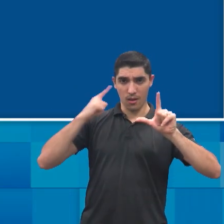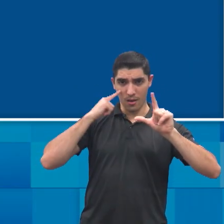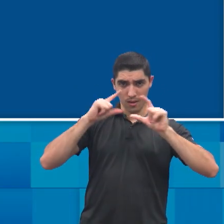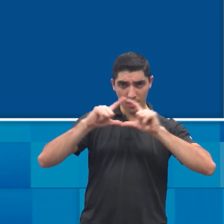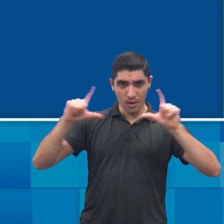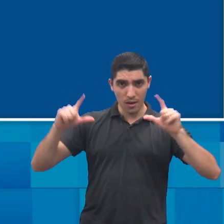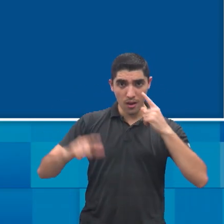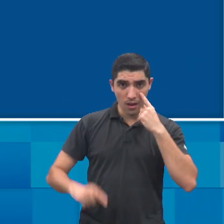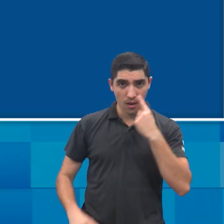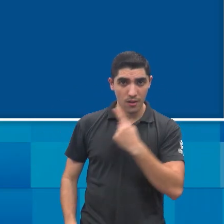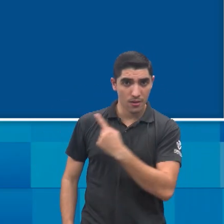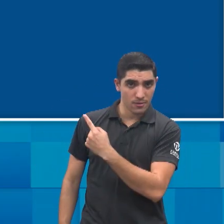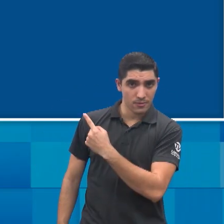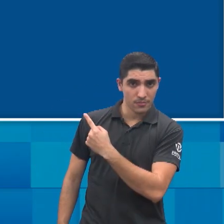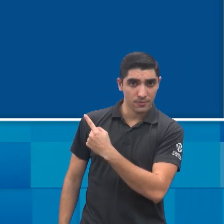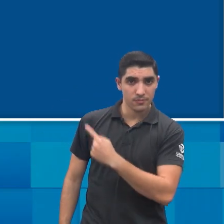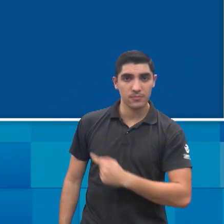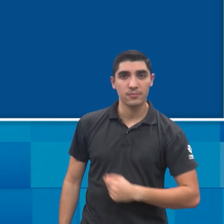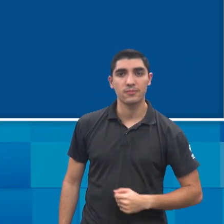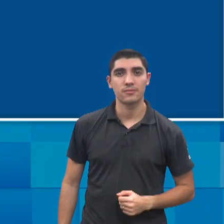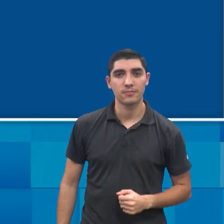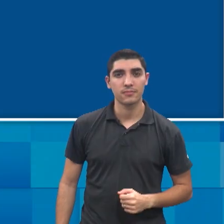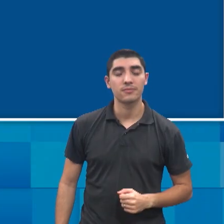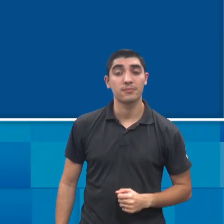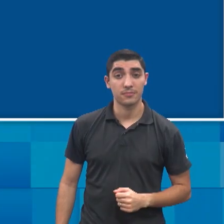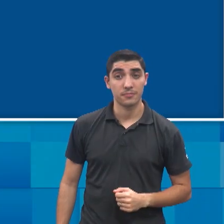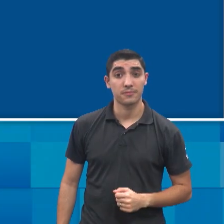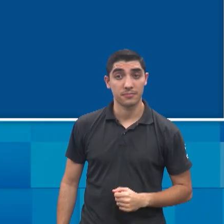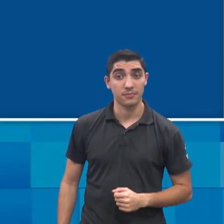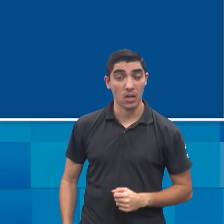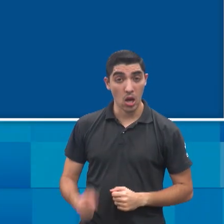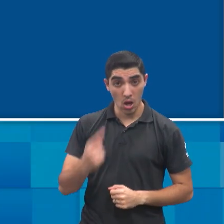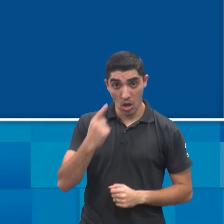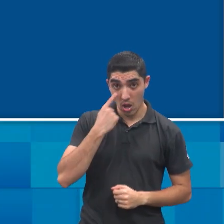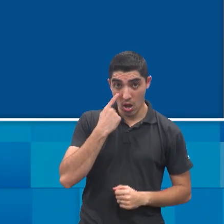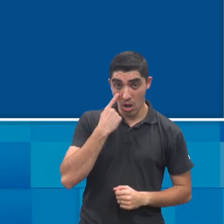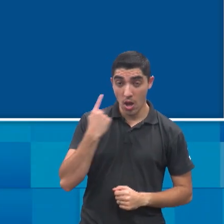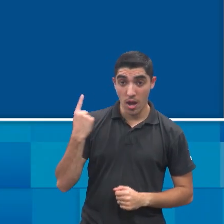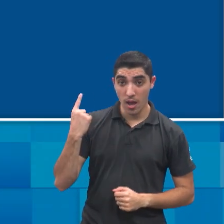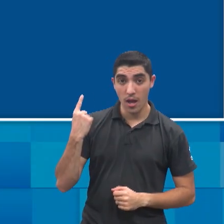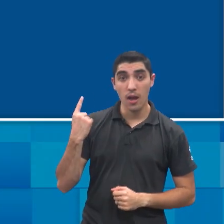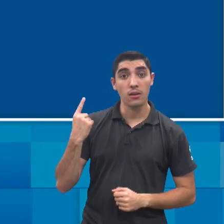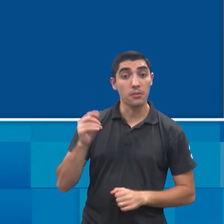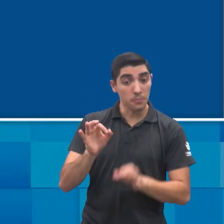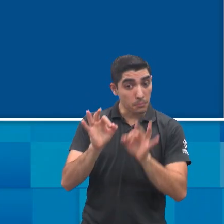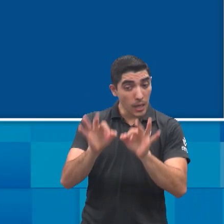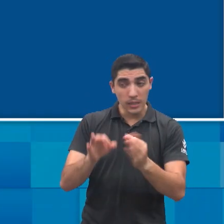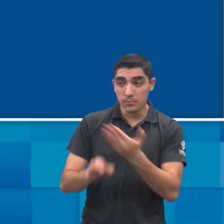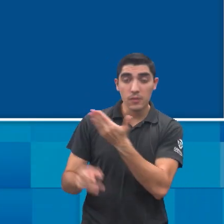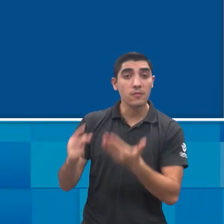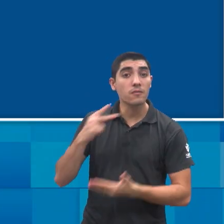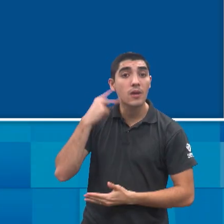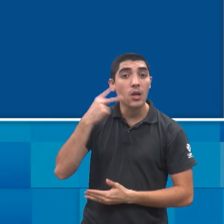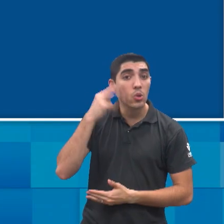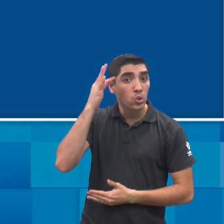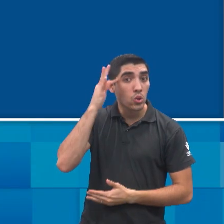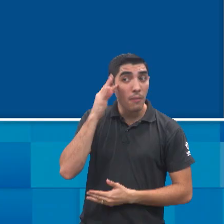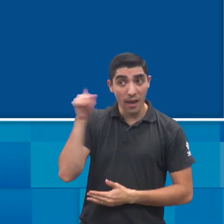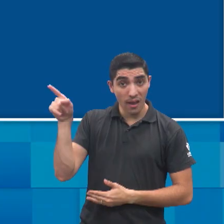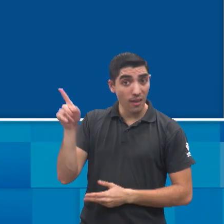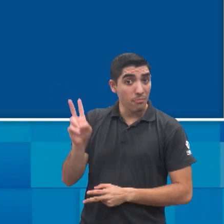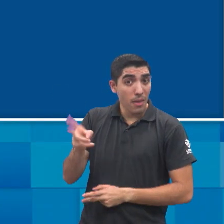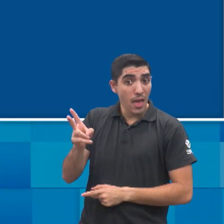na tela. Isto, está aí, ó. Então, essa publicação ela foi feita pelo vereador, foi feita por um